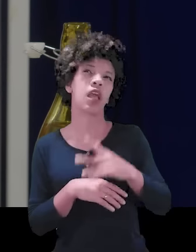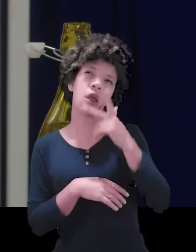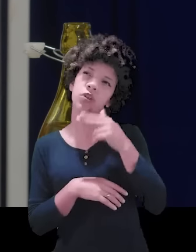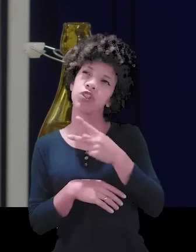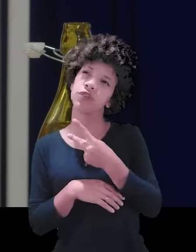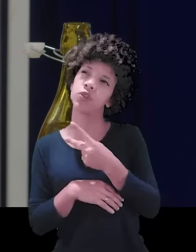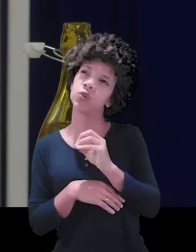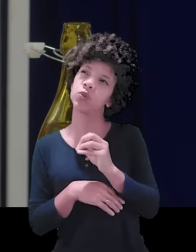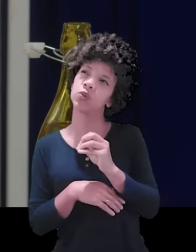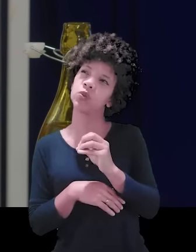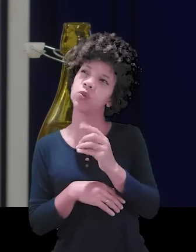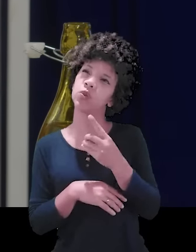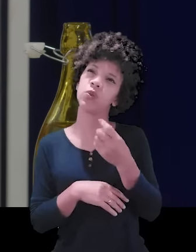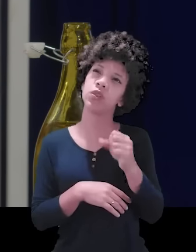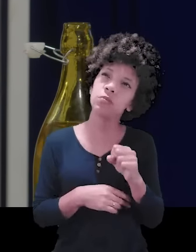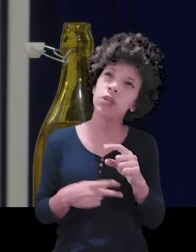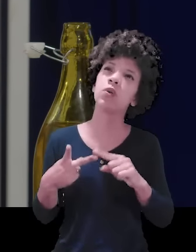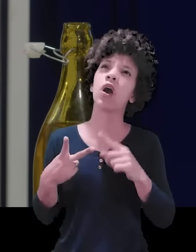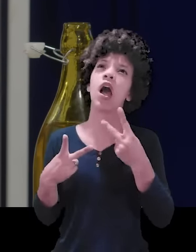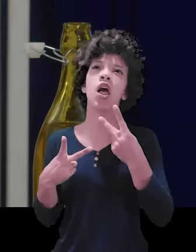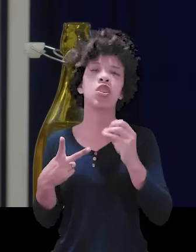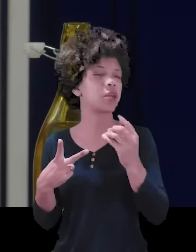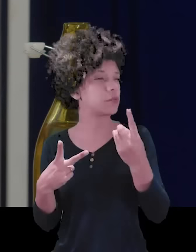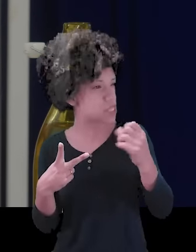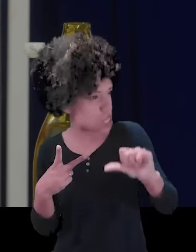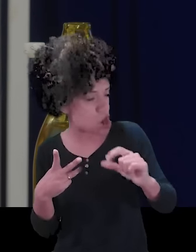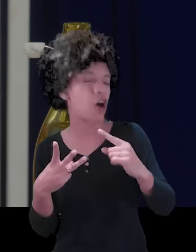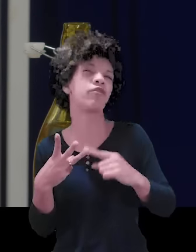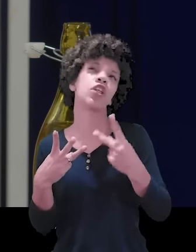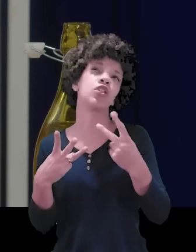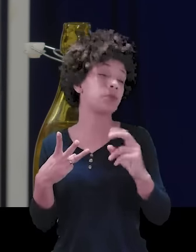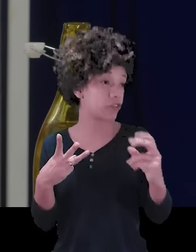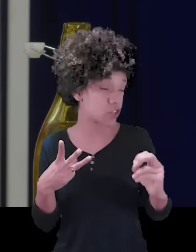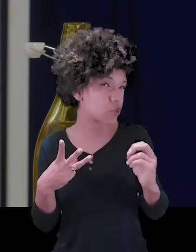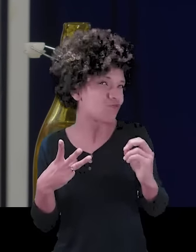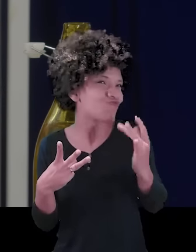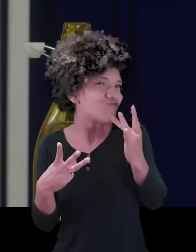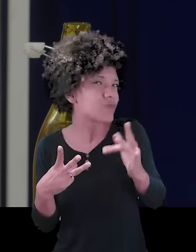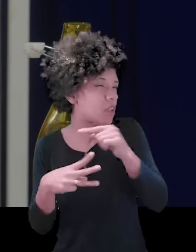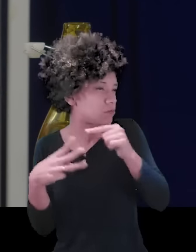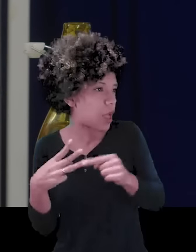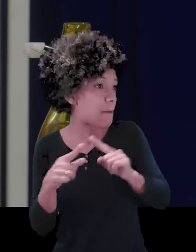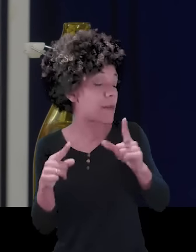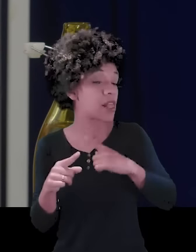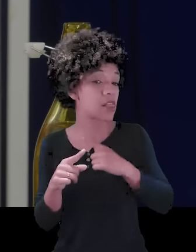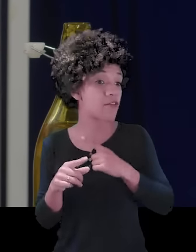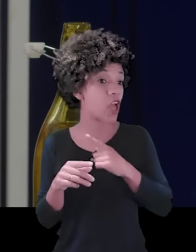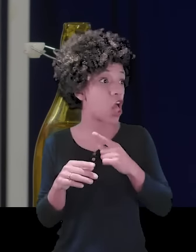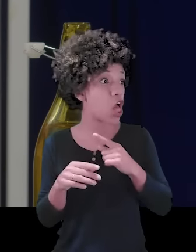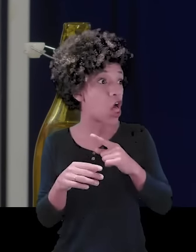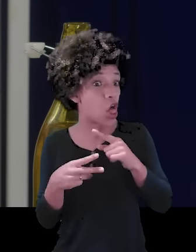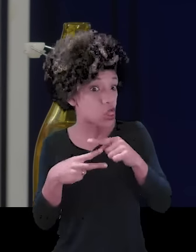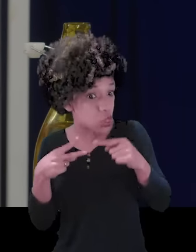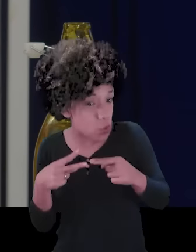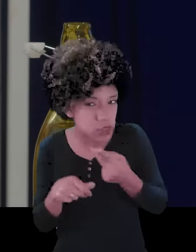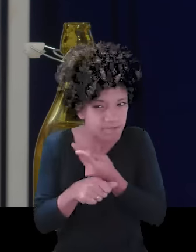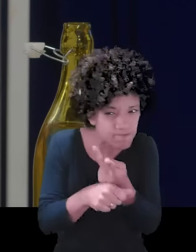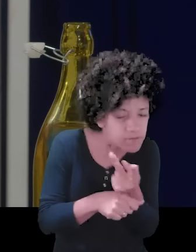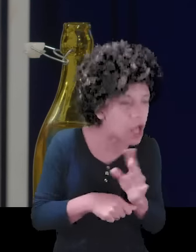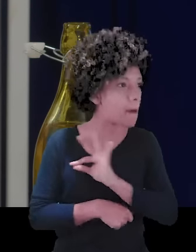acho que foi 18 18 19 20 não vou lembrar o ano e criar duas operações da polícia federal em